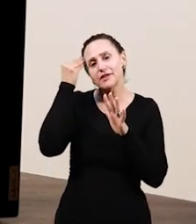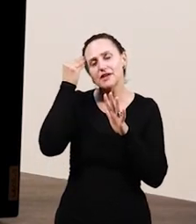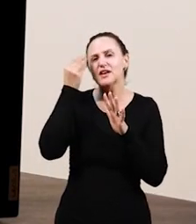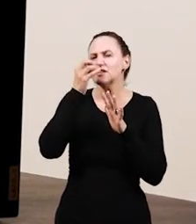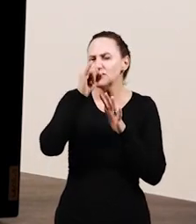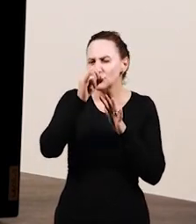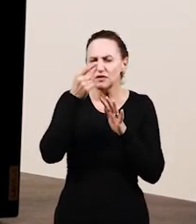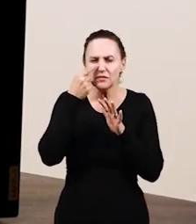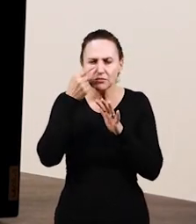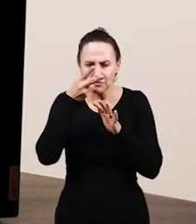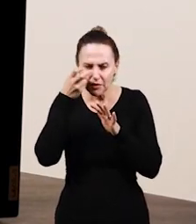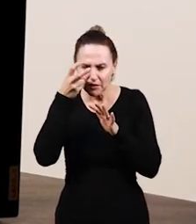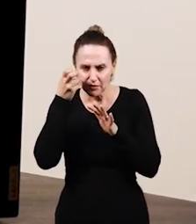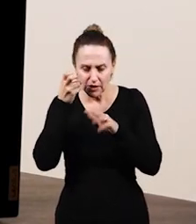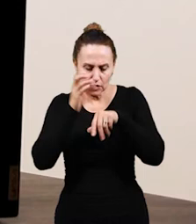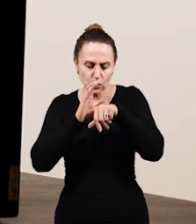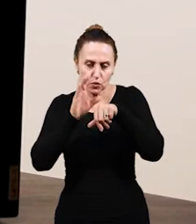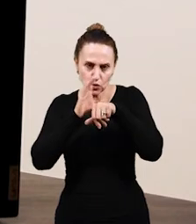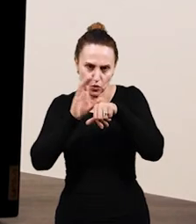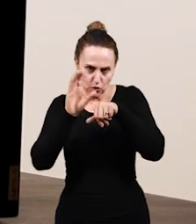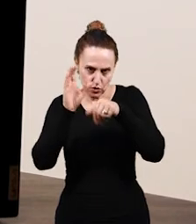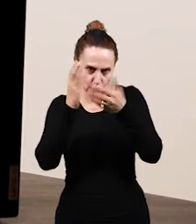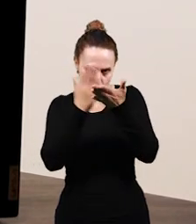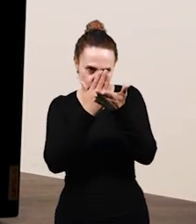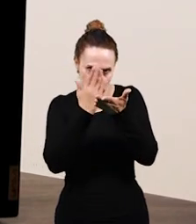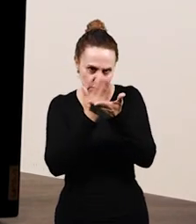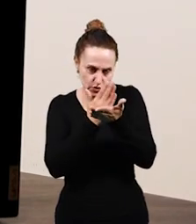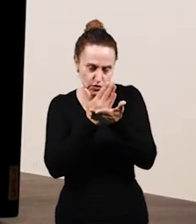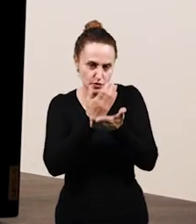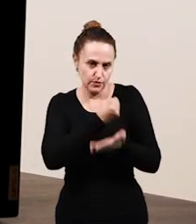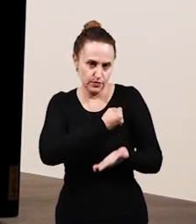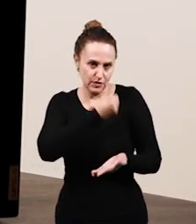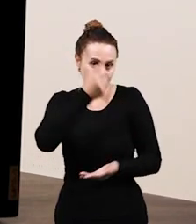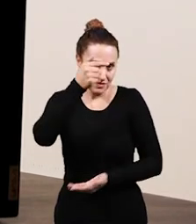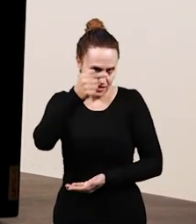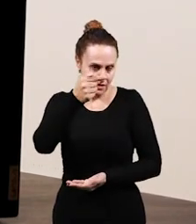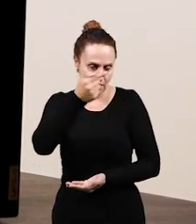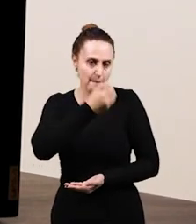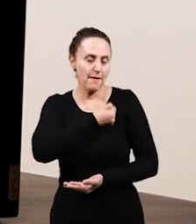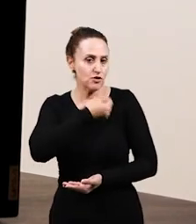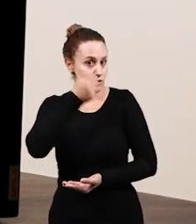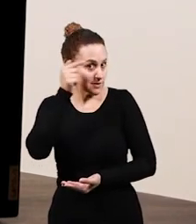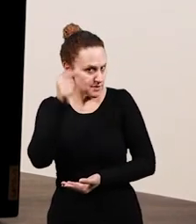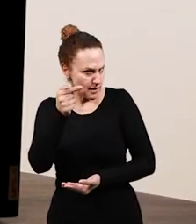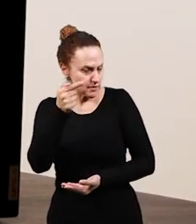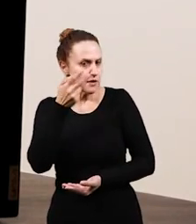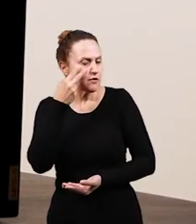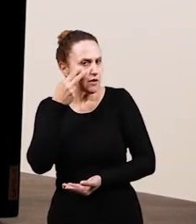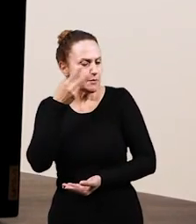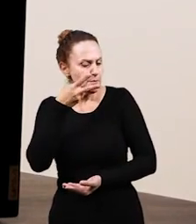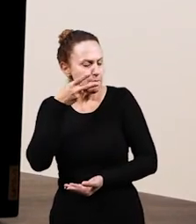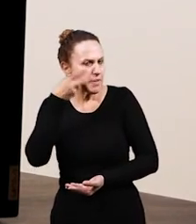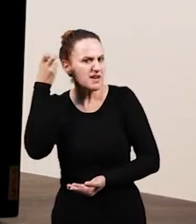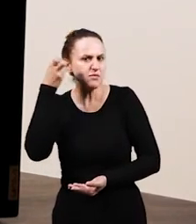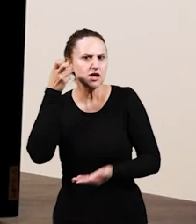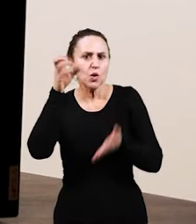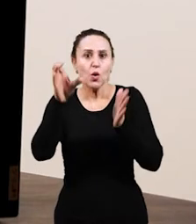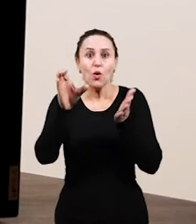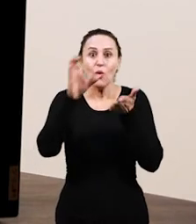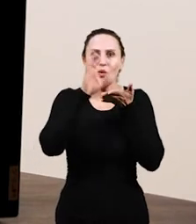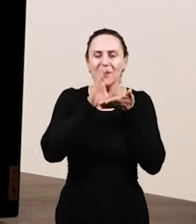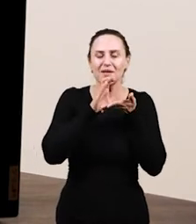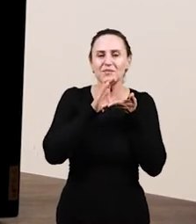Capítulo 7 do curso de linguística geral que eu espero que você não tenha jogado fora vocês vão ver lá que tem um Capítulo